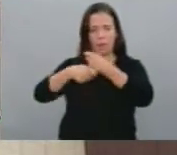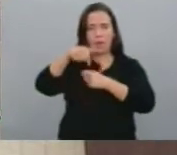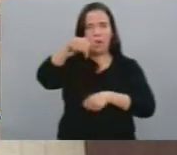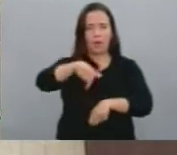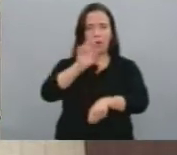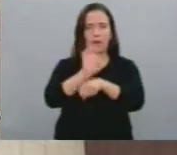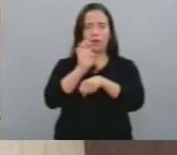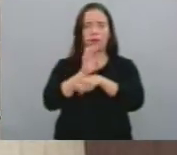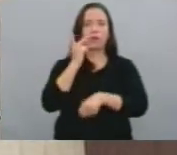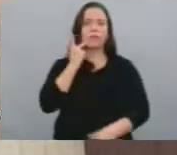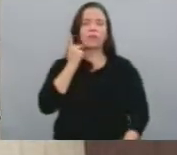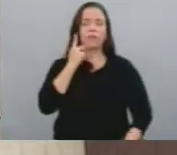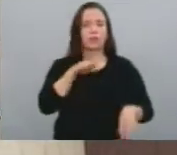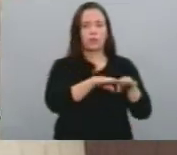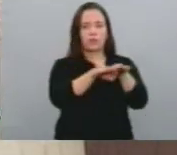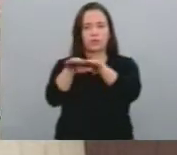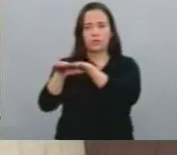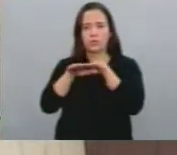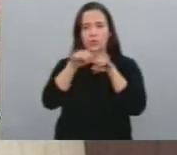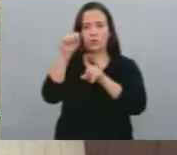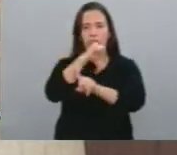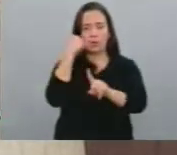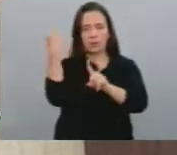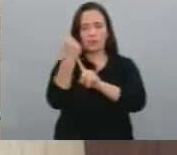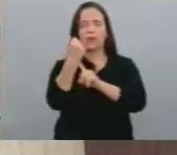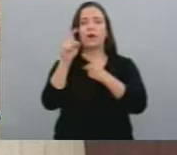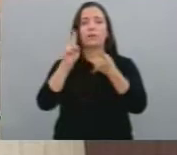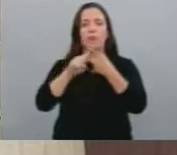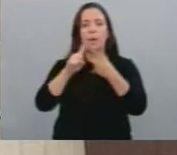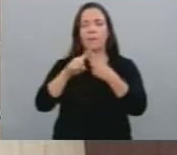de vista social e sustentável do ponto de vista